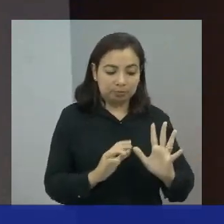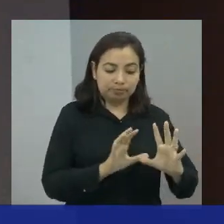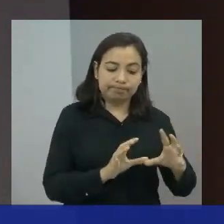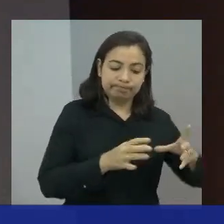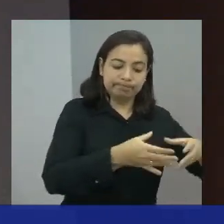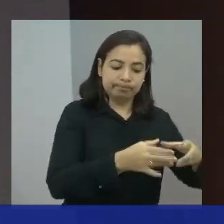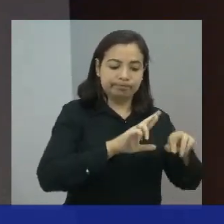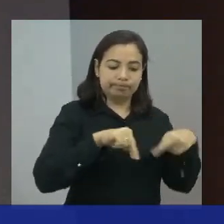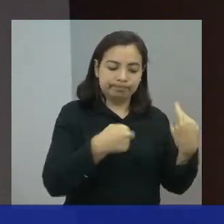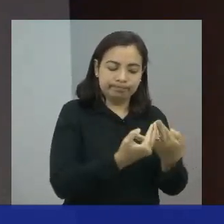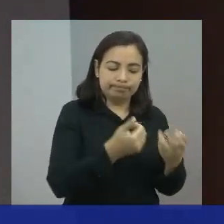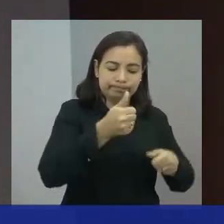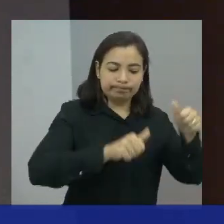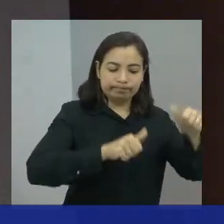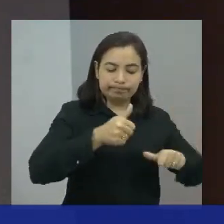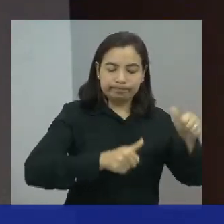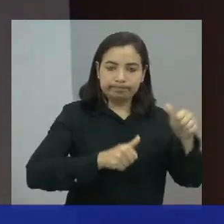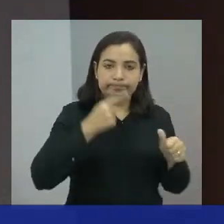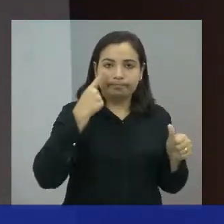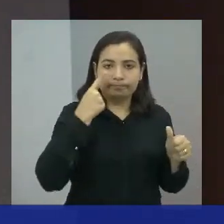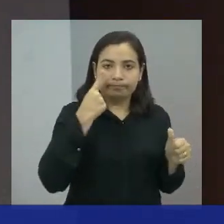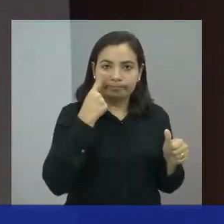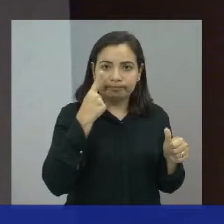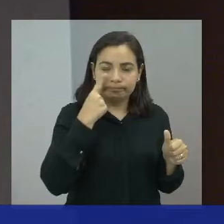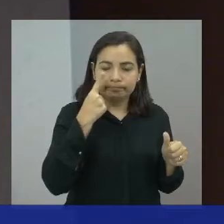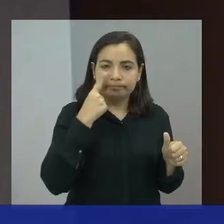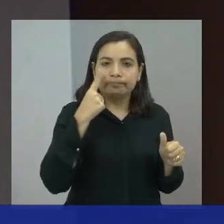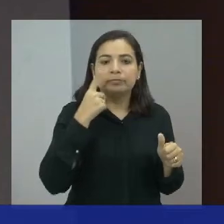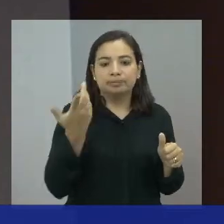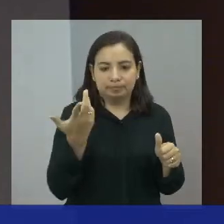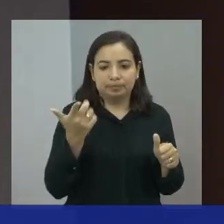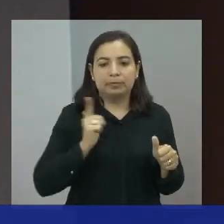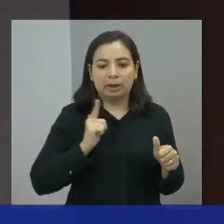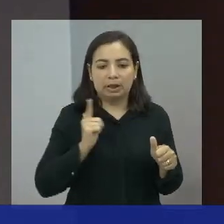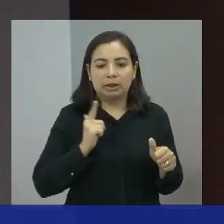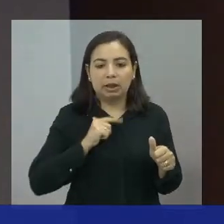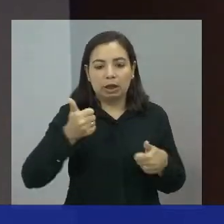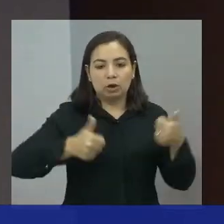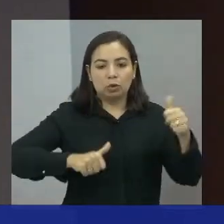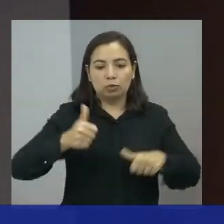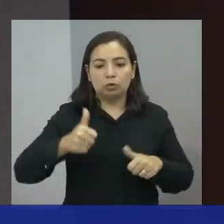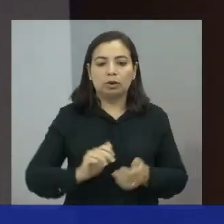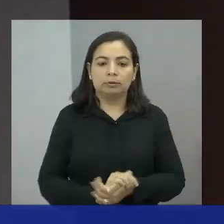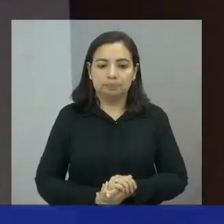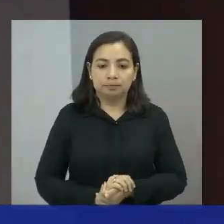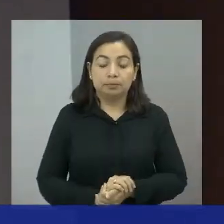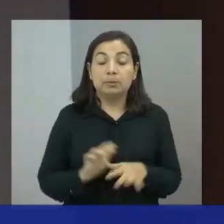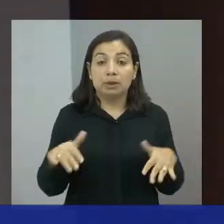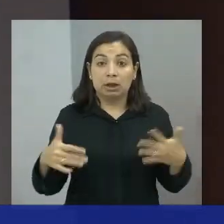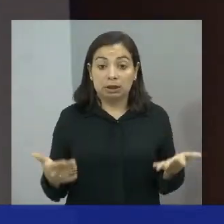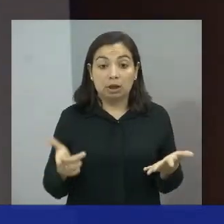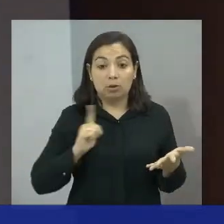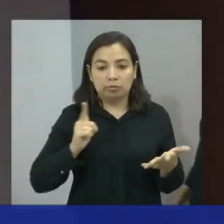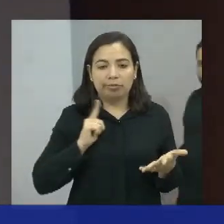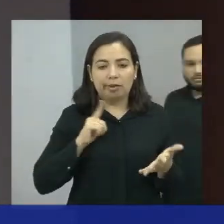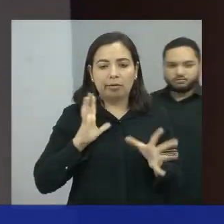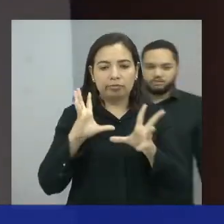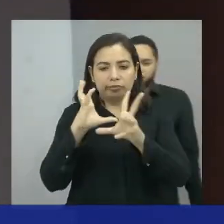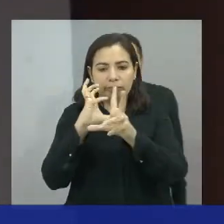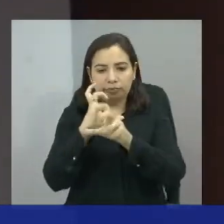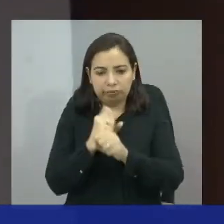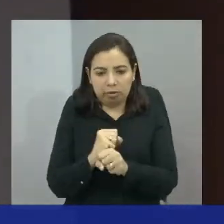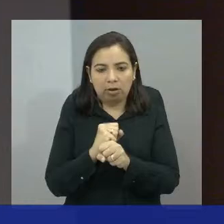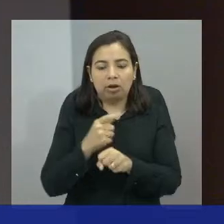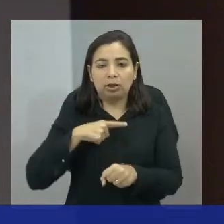ele é julgado numa Câmara paritária. Os dados que eu tenho aqui, de todas as defesas julgadas na